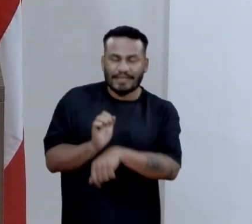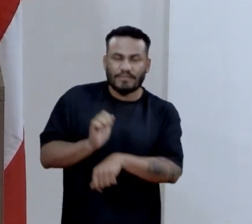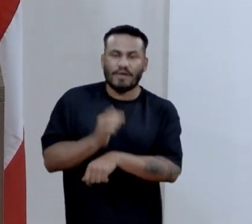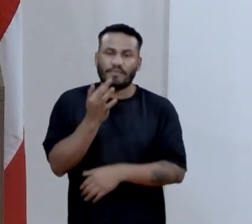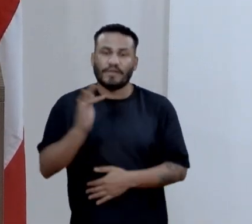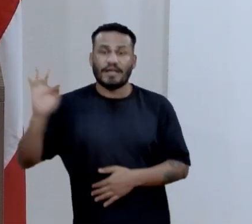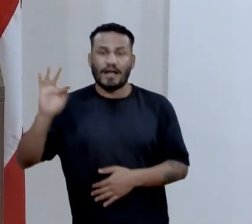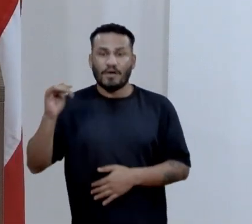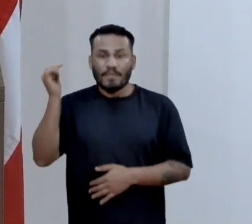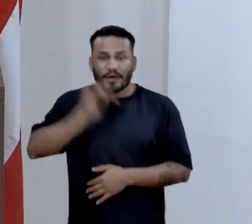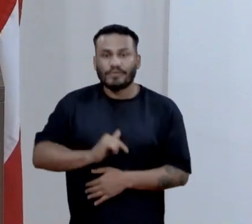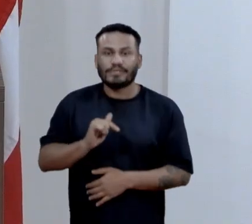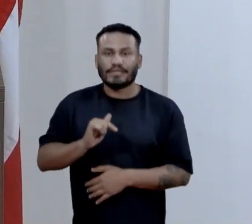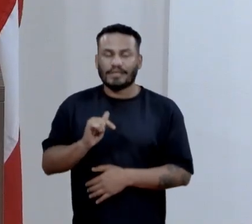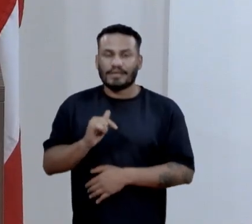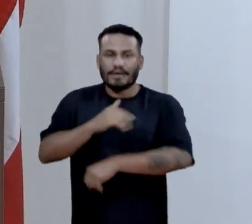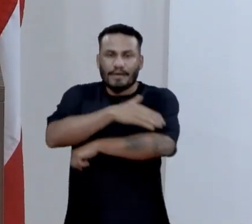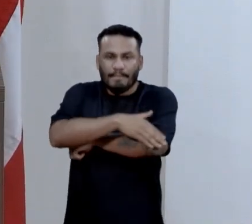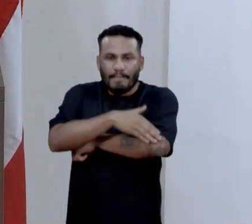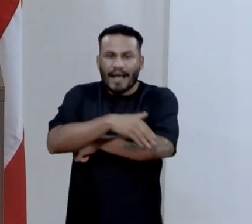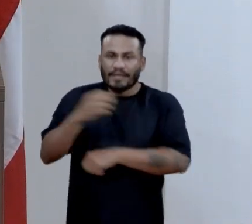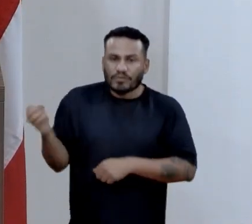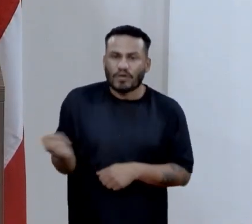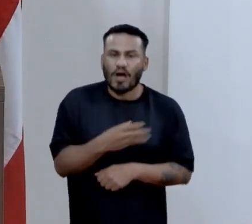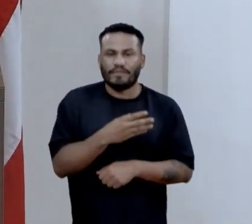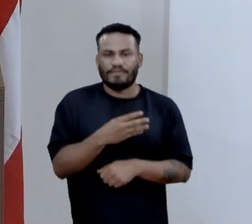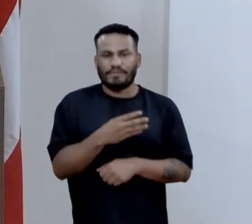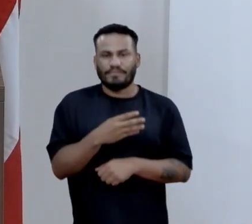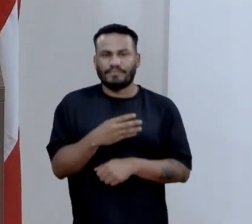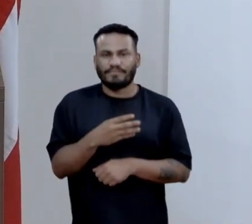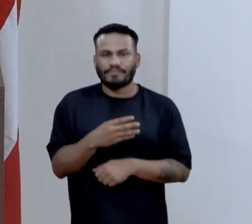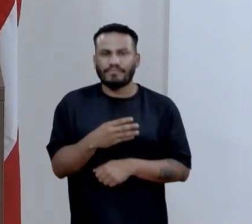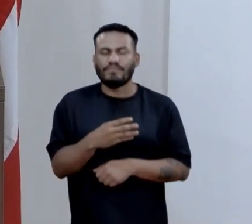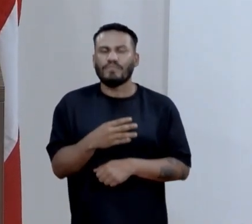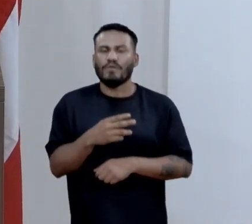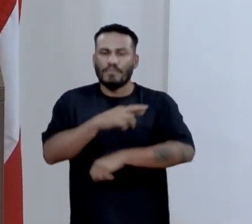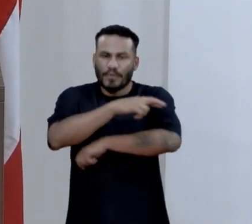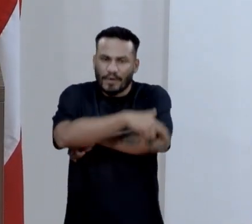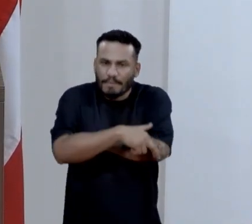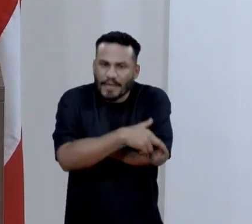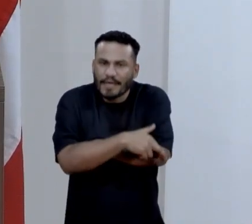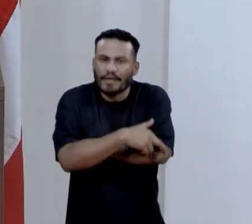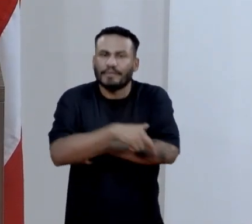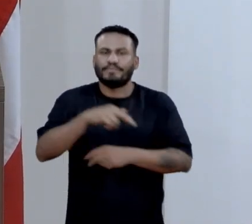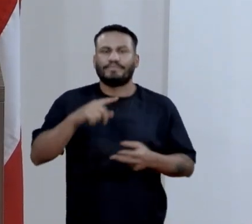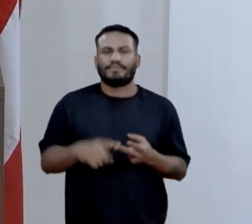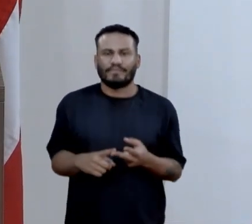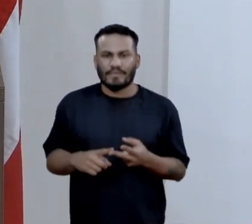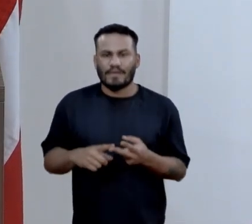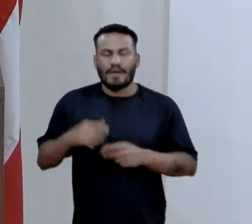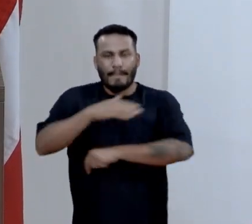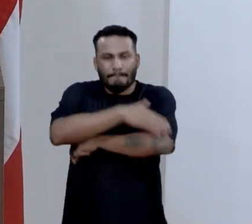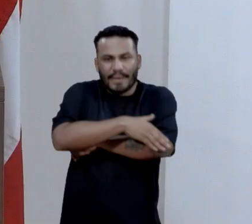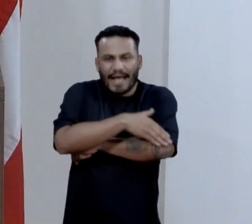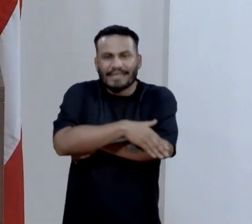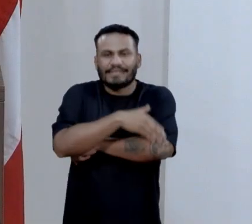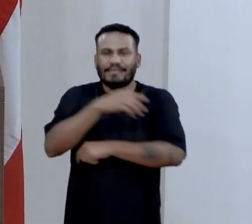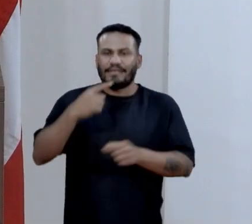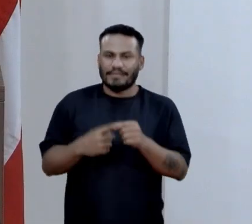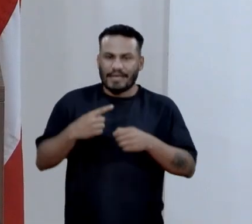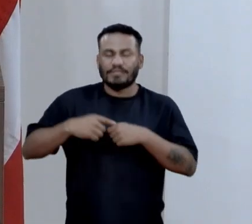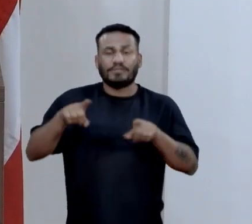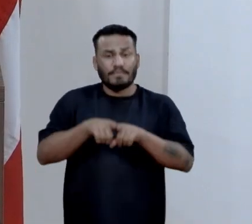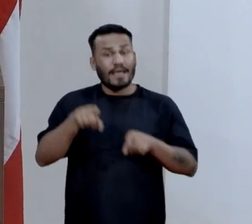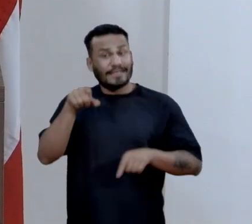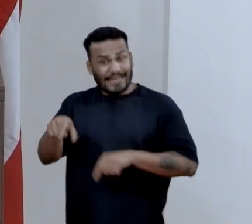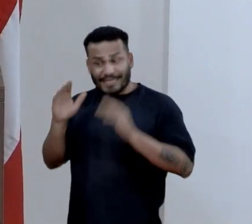federais para conseguir parques novos para o Parque Ramiro, para os parques e praças da nossa cidade. Aqui eu estou falando